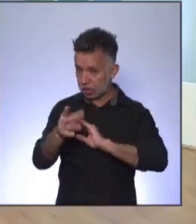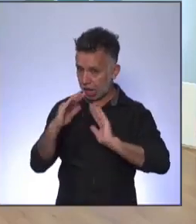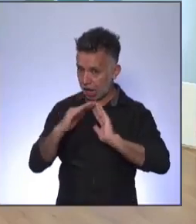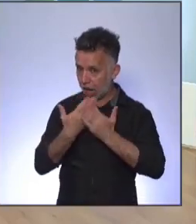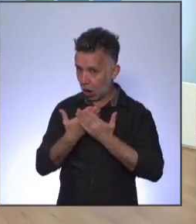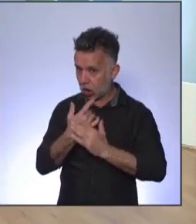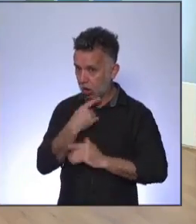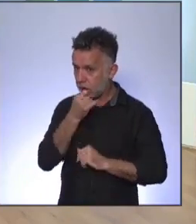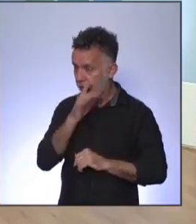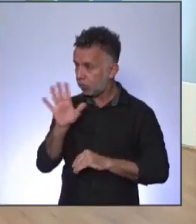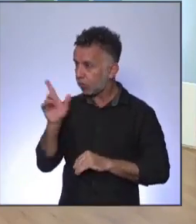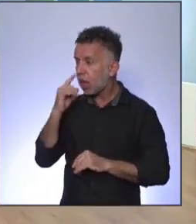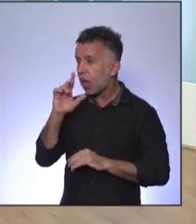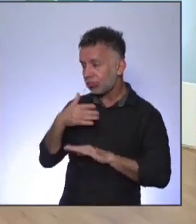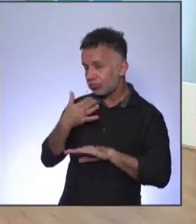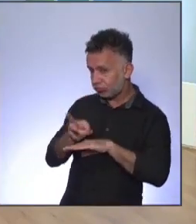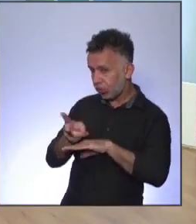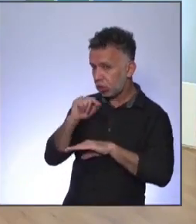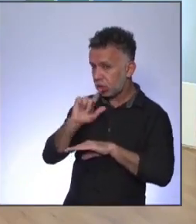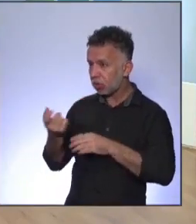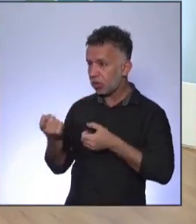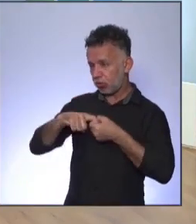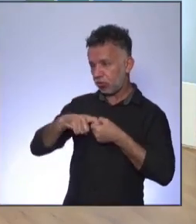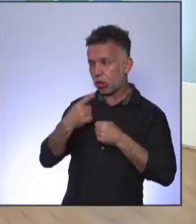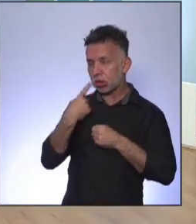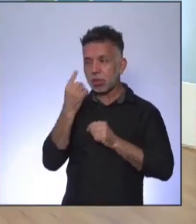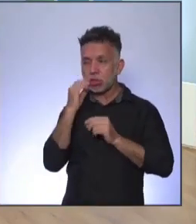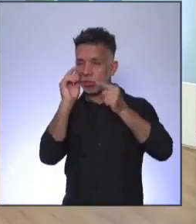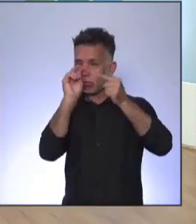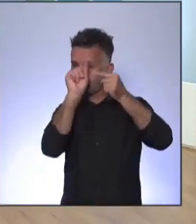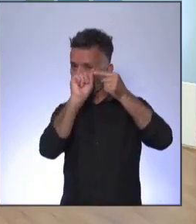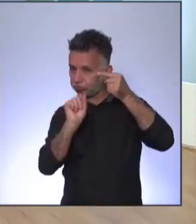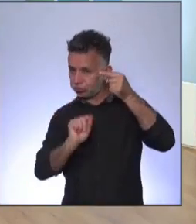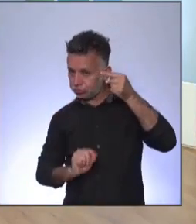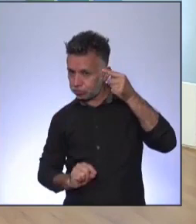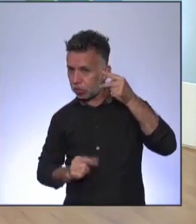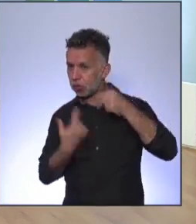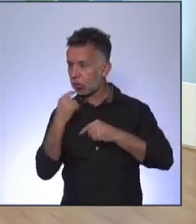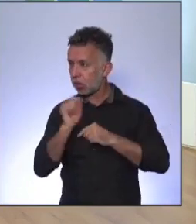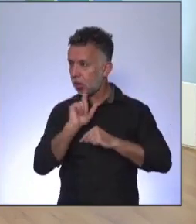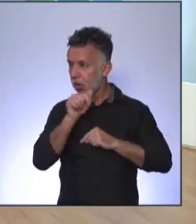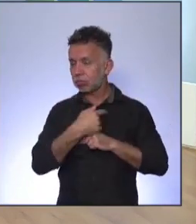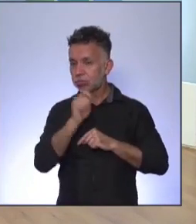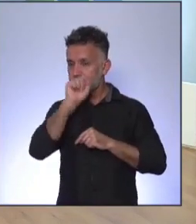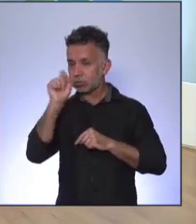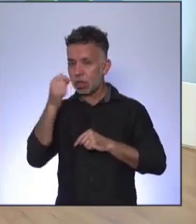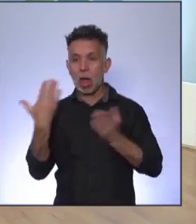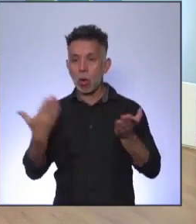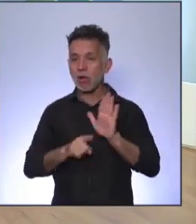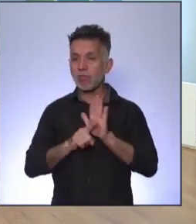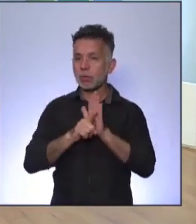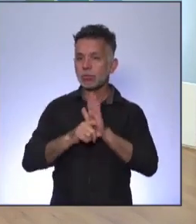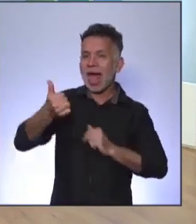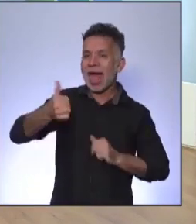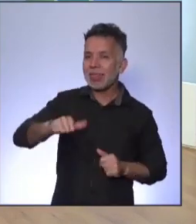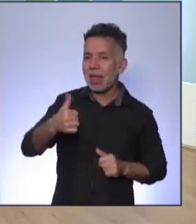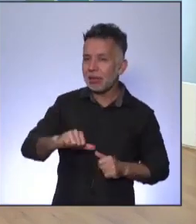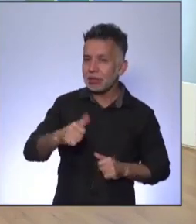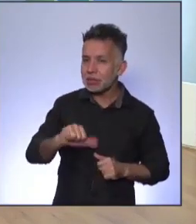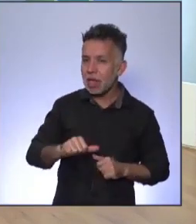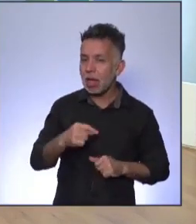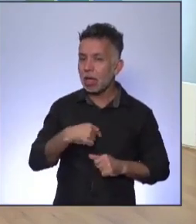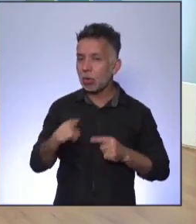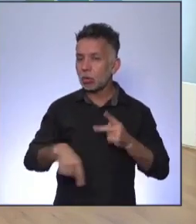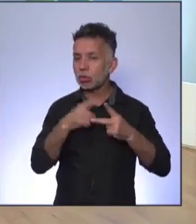vai voltar mais adiante para a gente rever o que, que eles colocaram aqui no quadro para a gente. Então, vamos agora analisar o segundo caso. Vamos